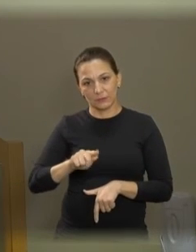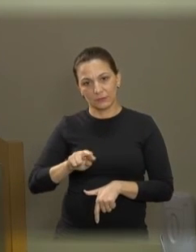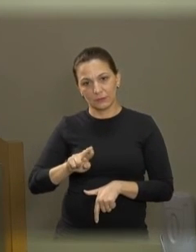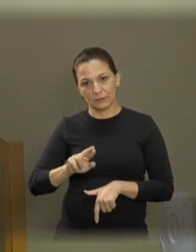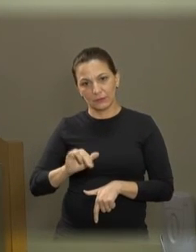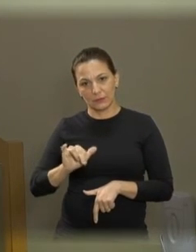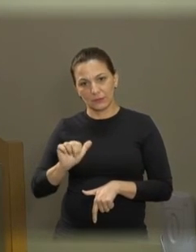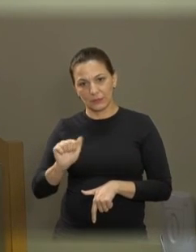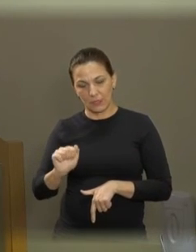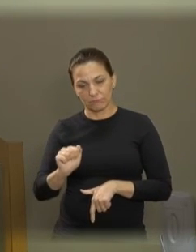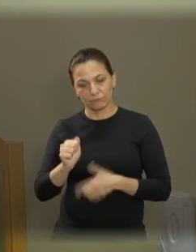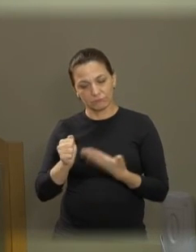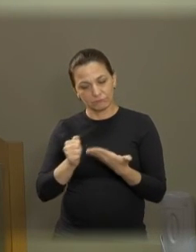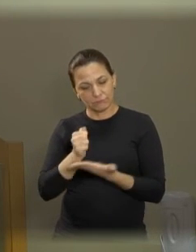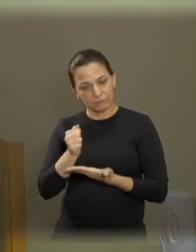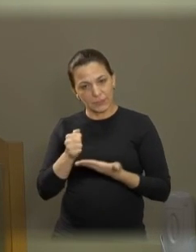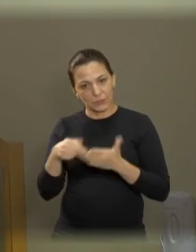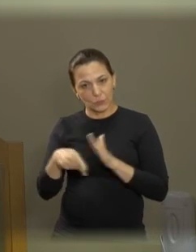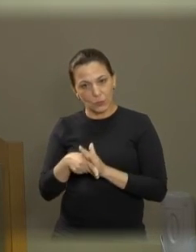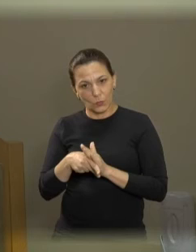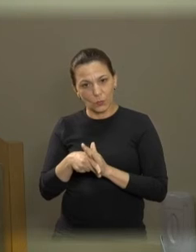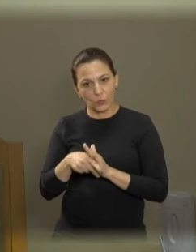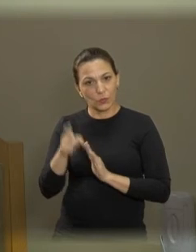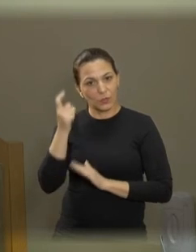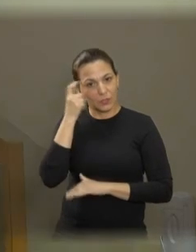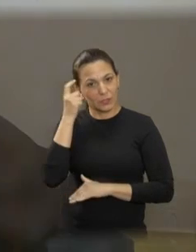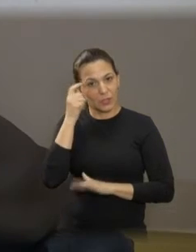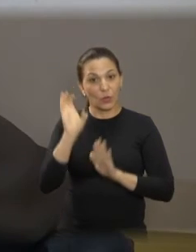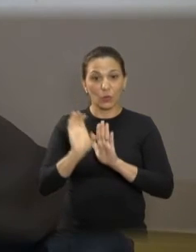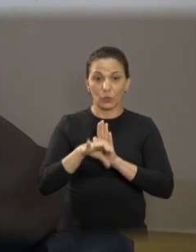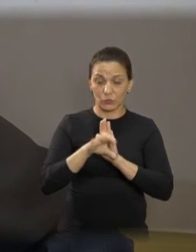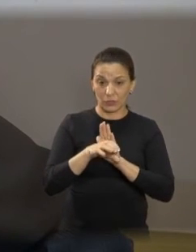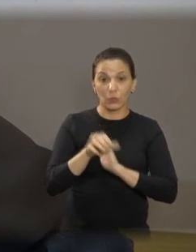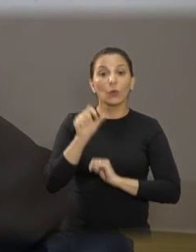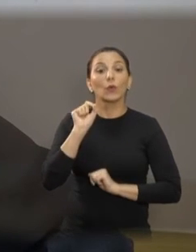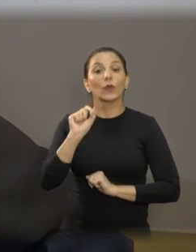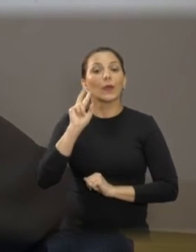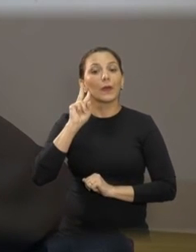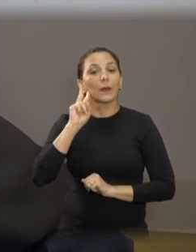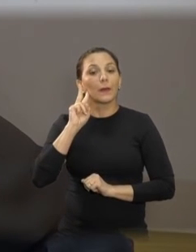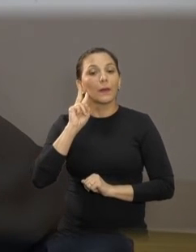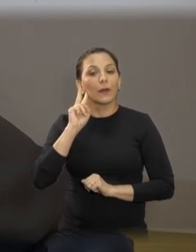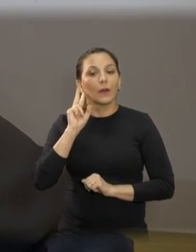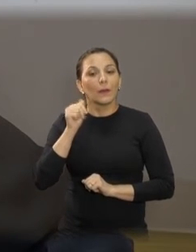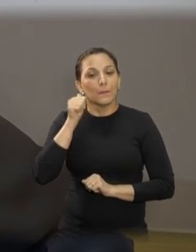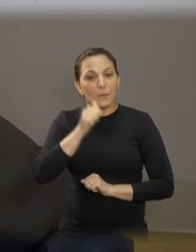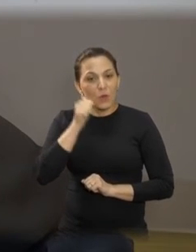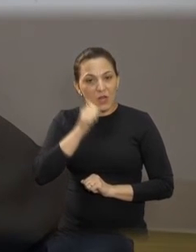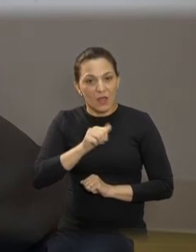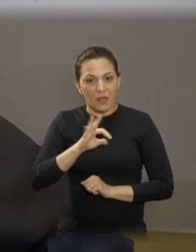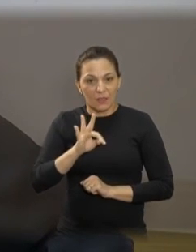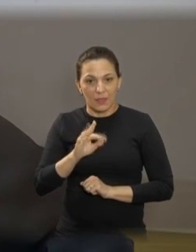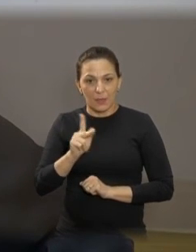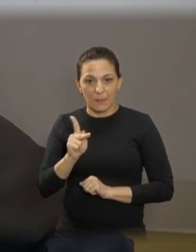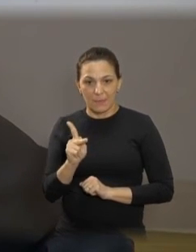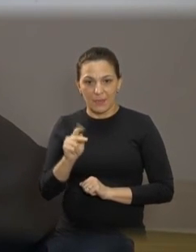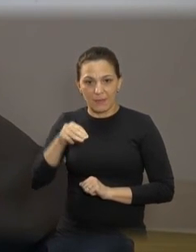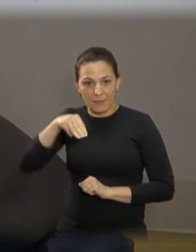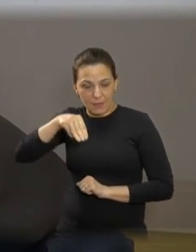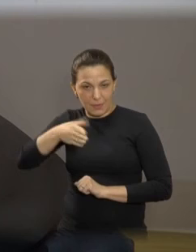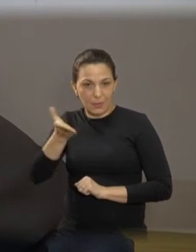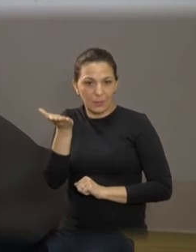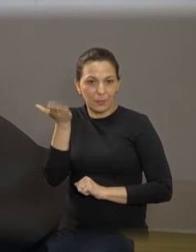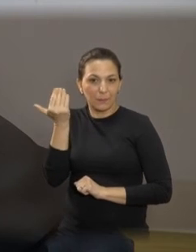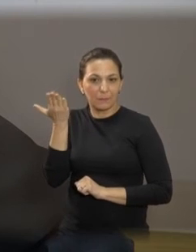era baseado nesse processo no nascimento da ideia e do conceito. A mulher com TPM, e naquela época,